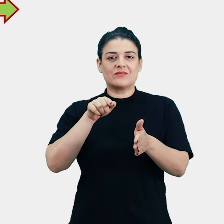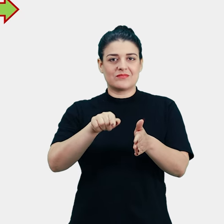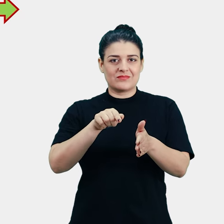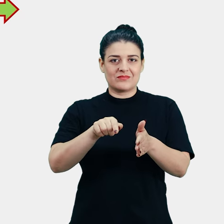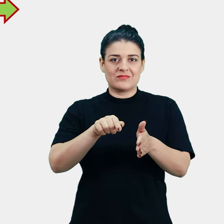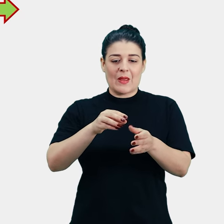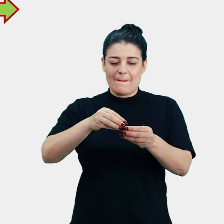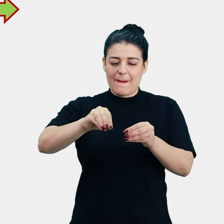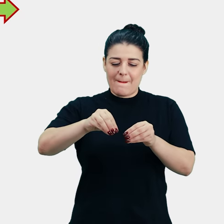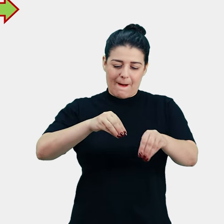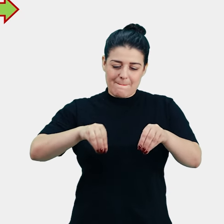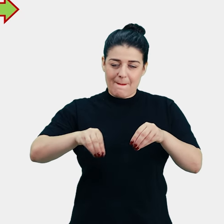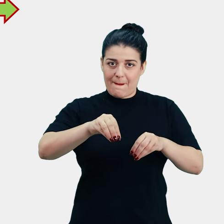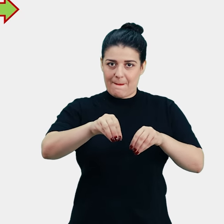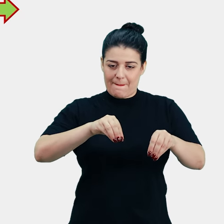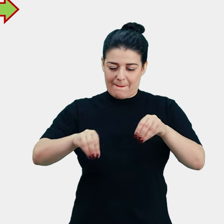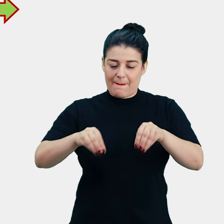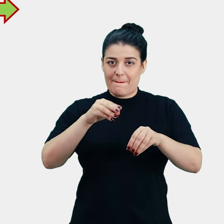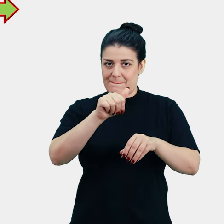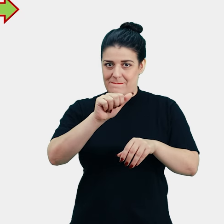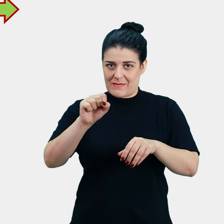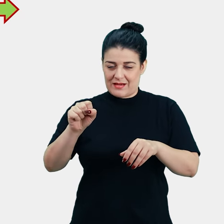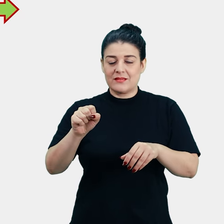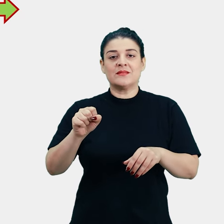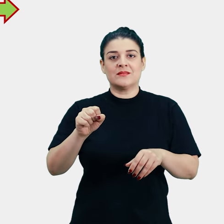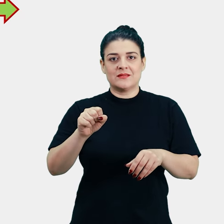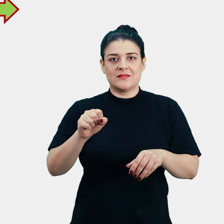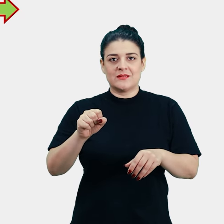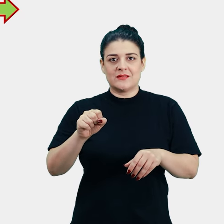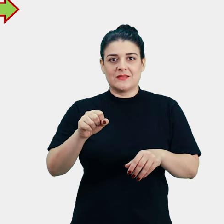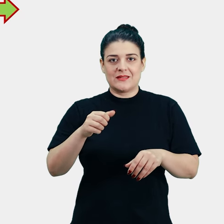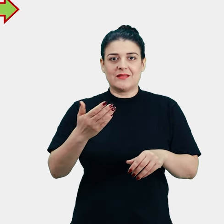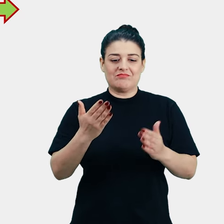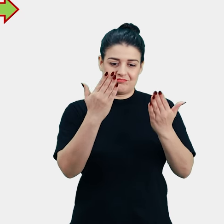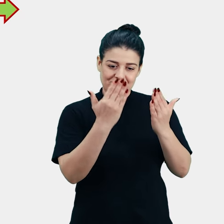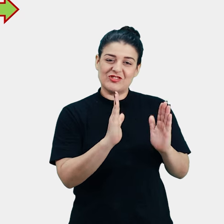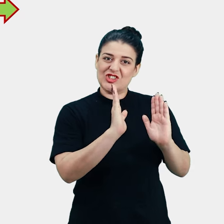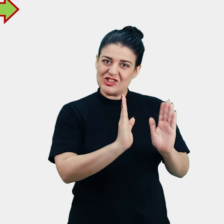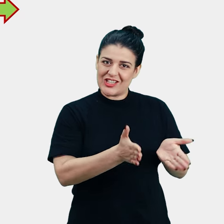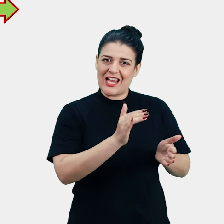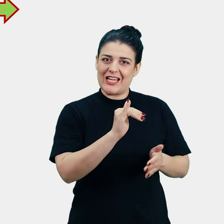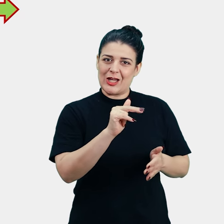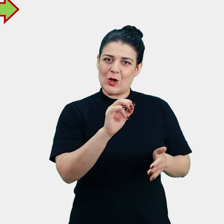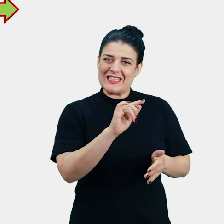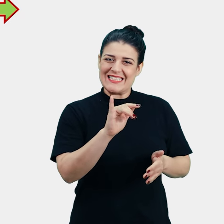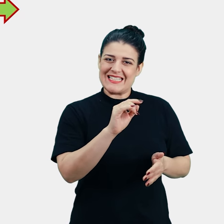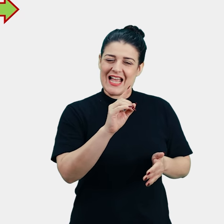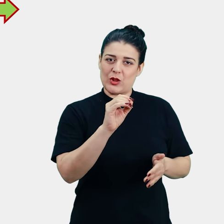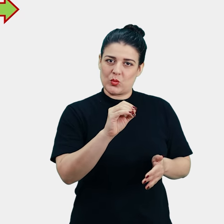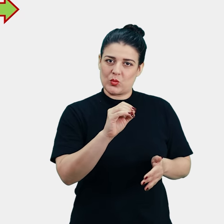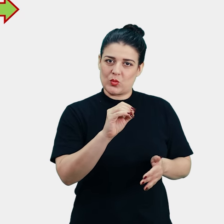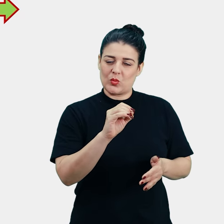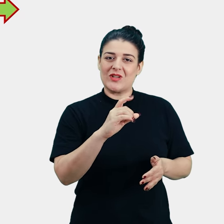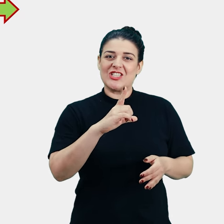a separação dessas massas, tá? Então, o seu analito, ele foi ionizado. Ionizado,